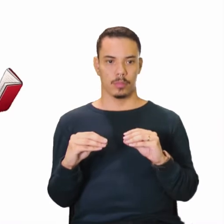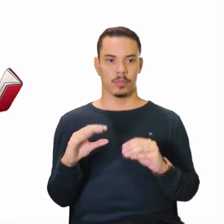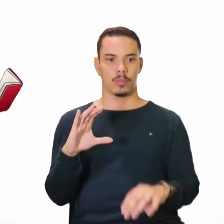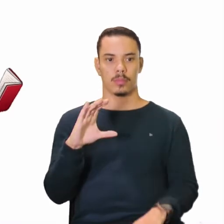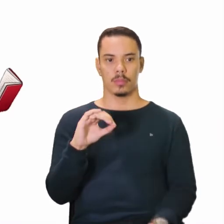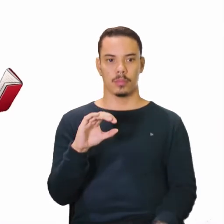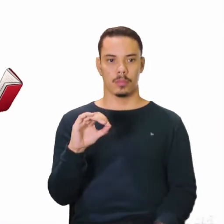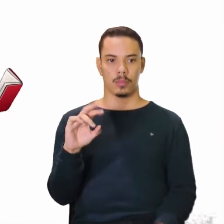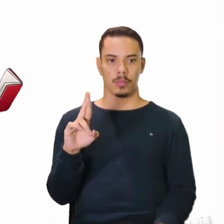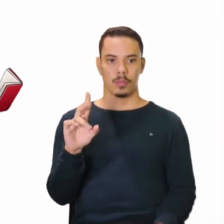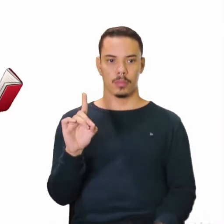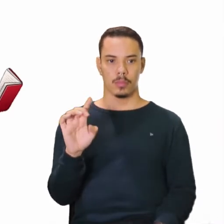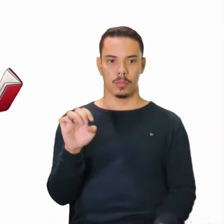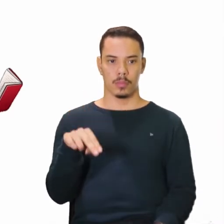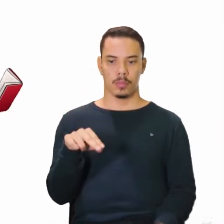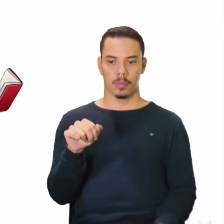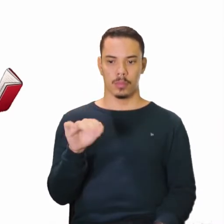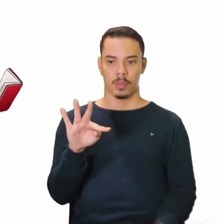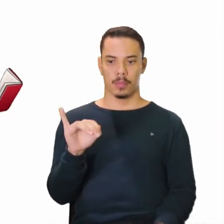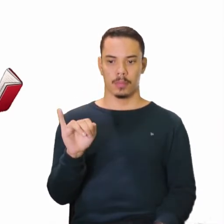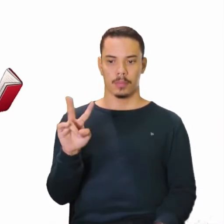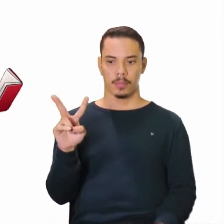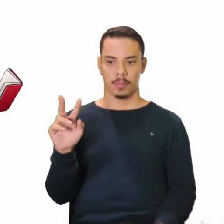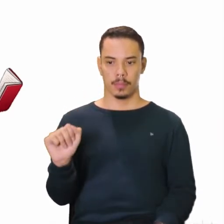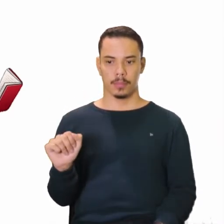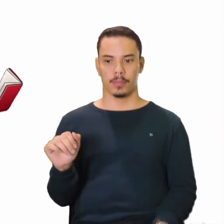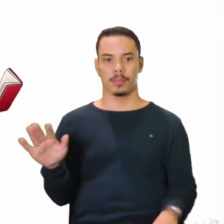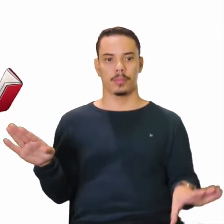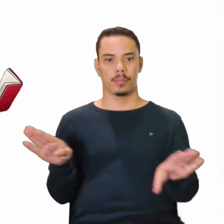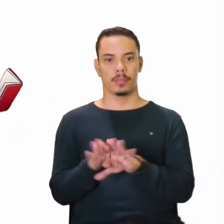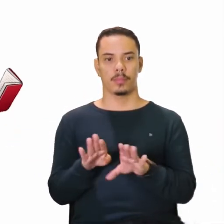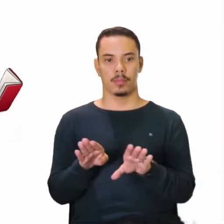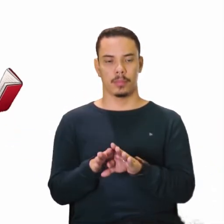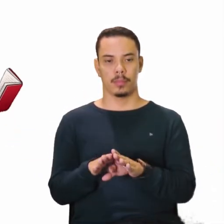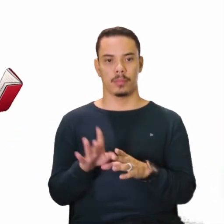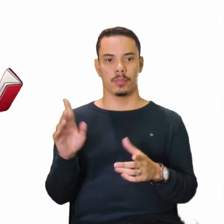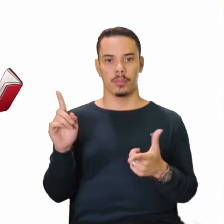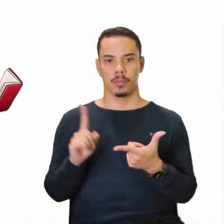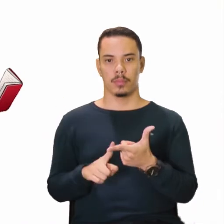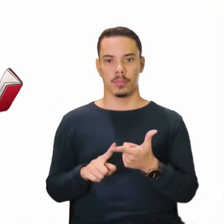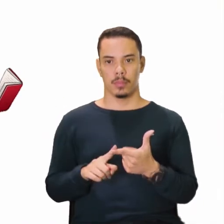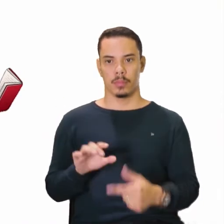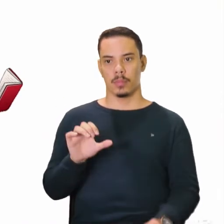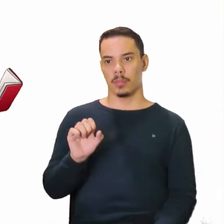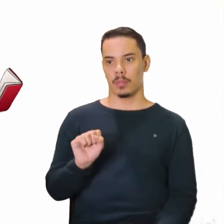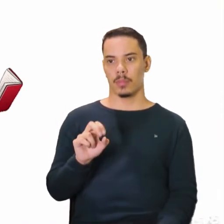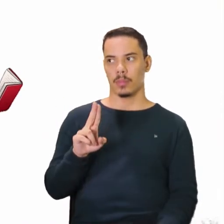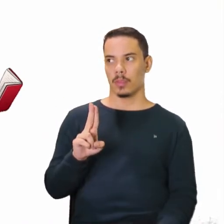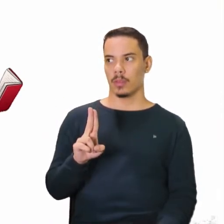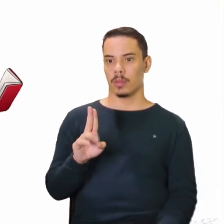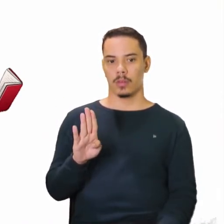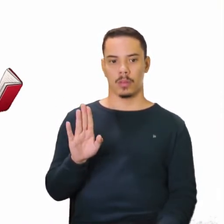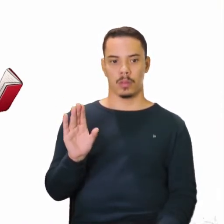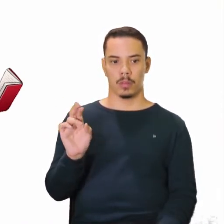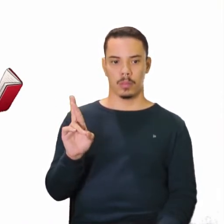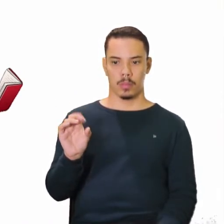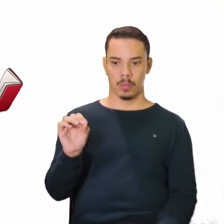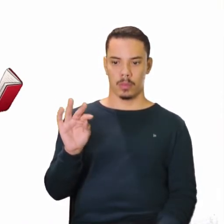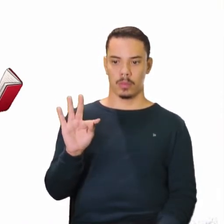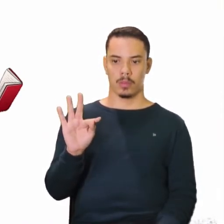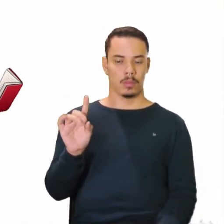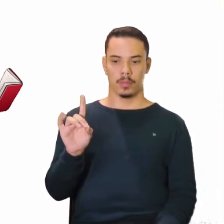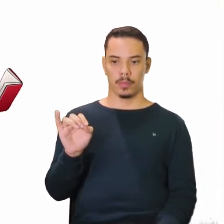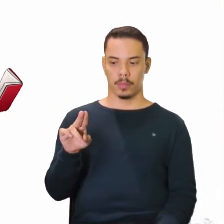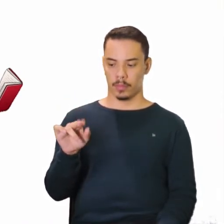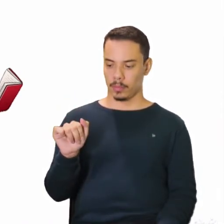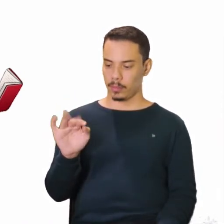coordenativa, certo? E também conjunção subordinativas. Vamos aqui à